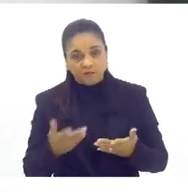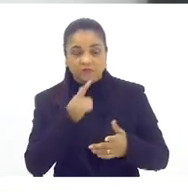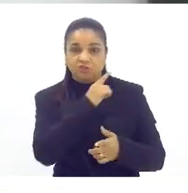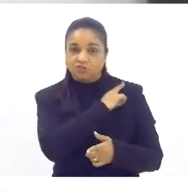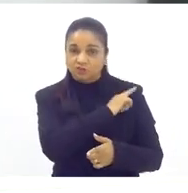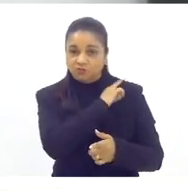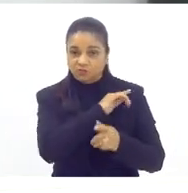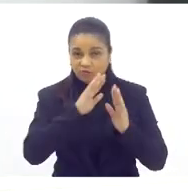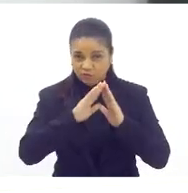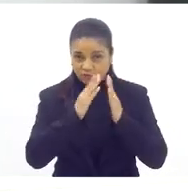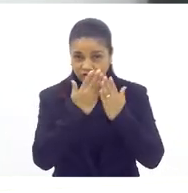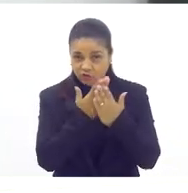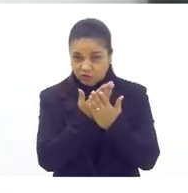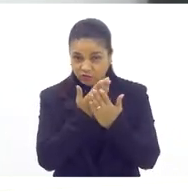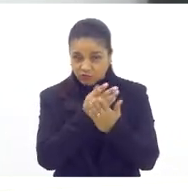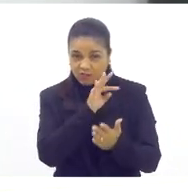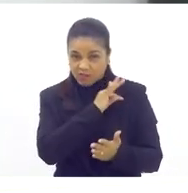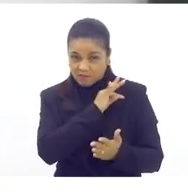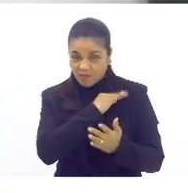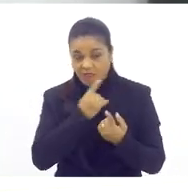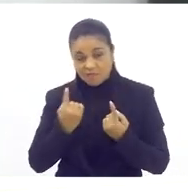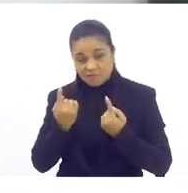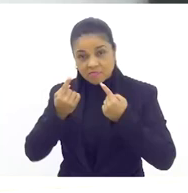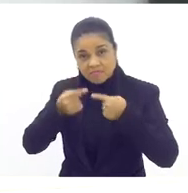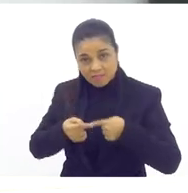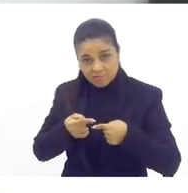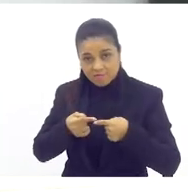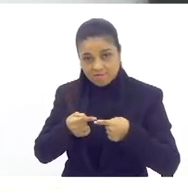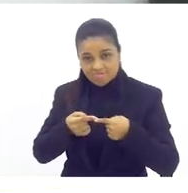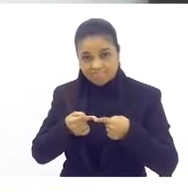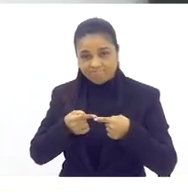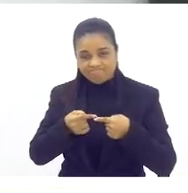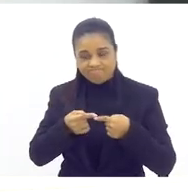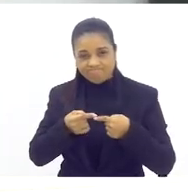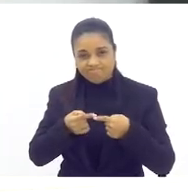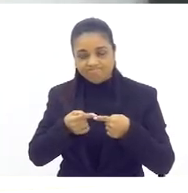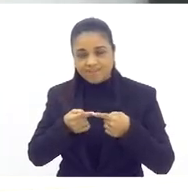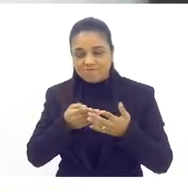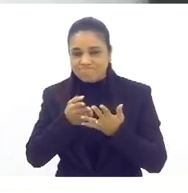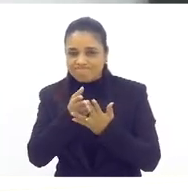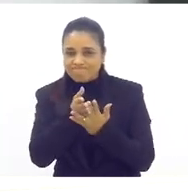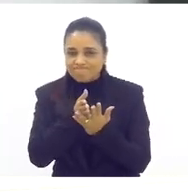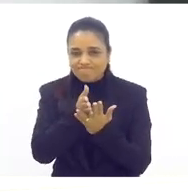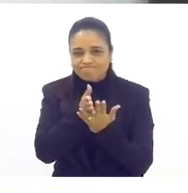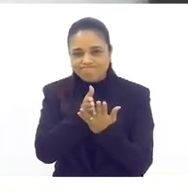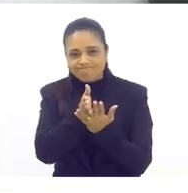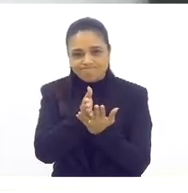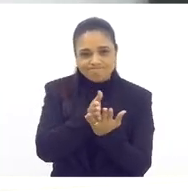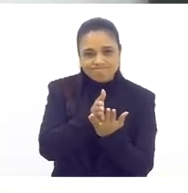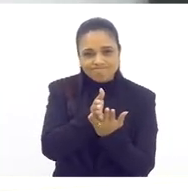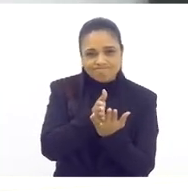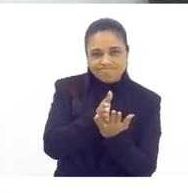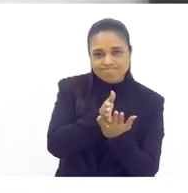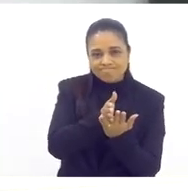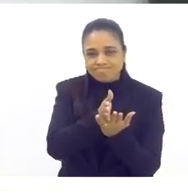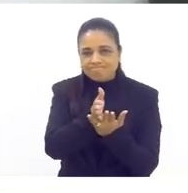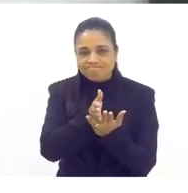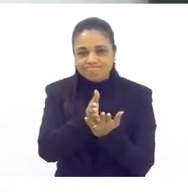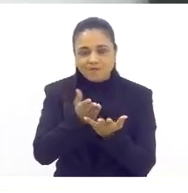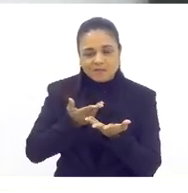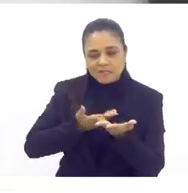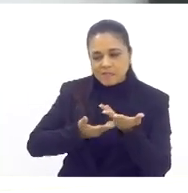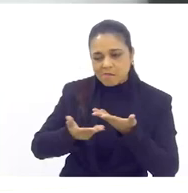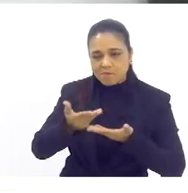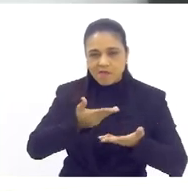gestor de uma escola técnica é um grande desafio porque a gente fica entre o mar e o Rochedo né a gente tá ali